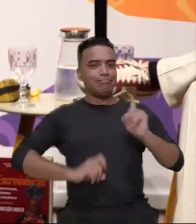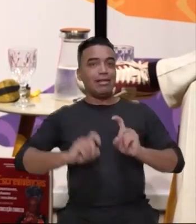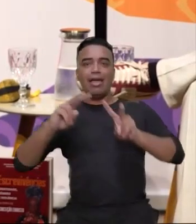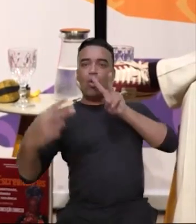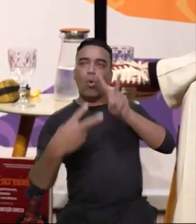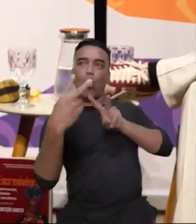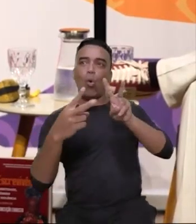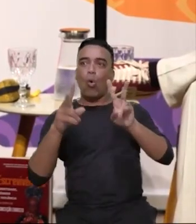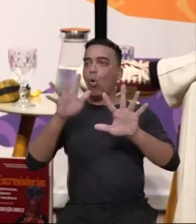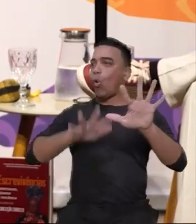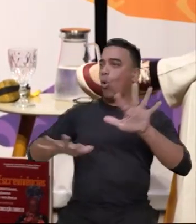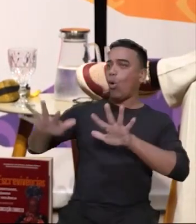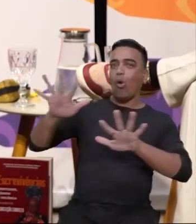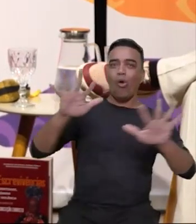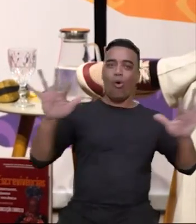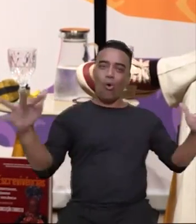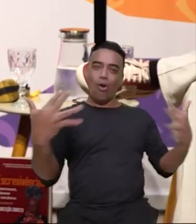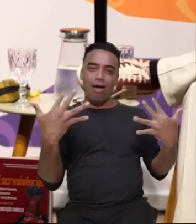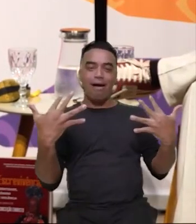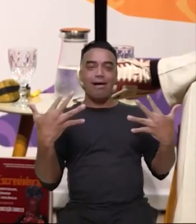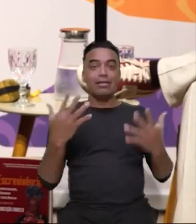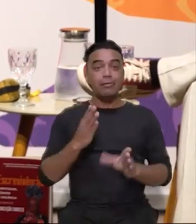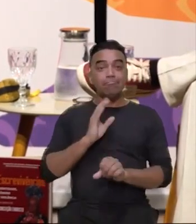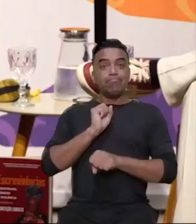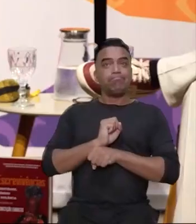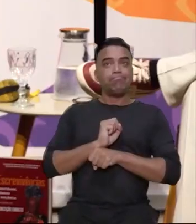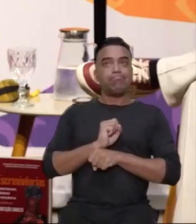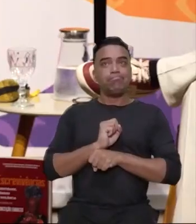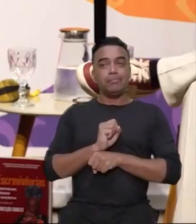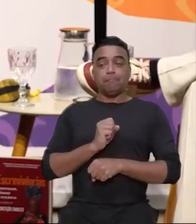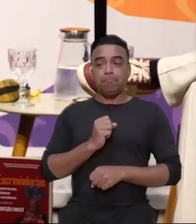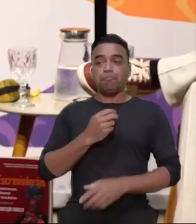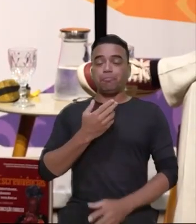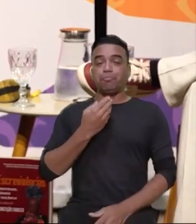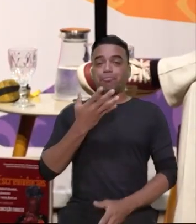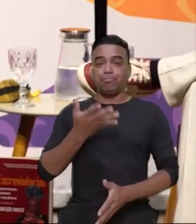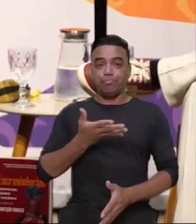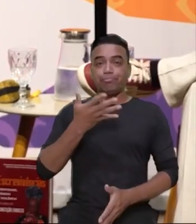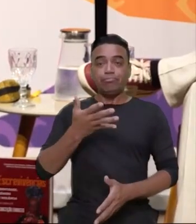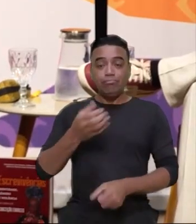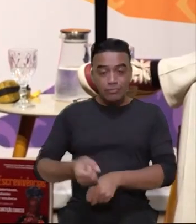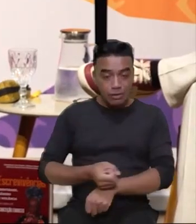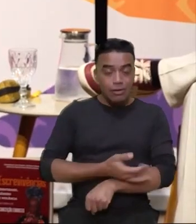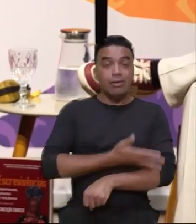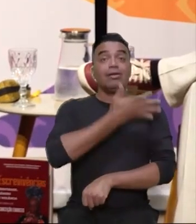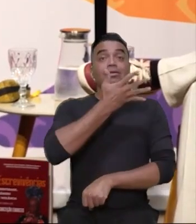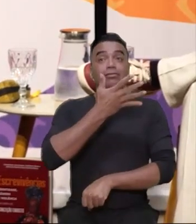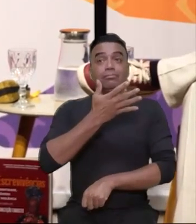um olhar, você tem a pausa, você tem o engasgo da